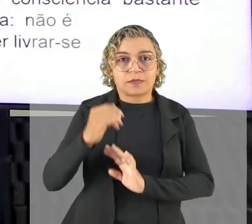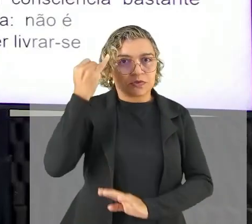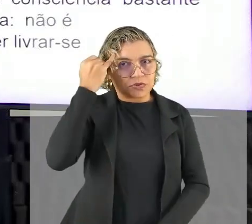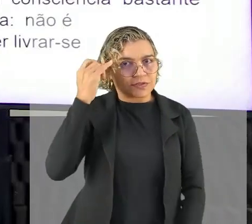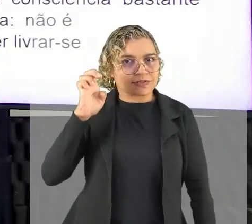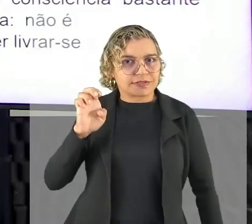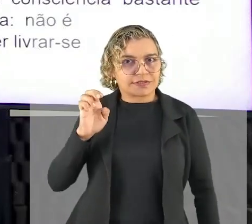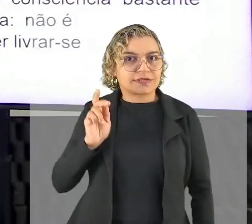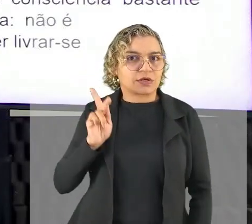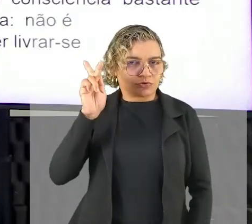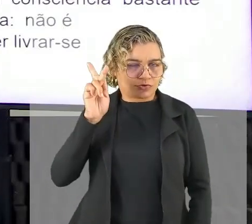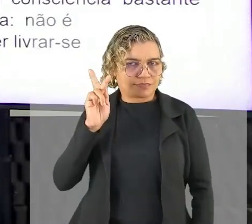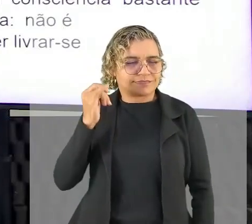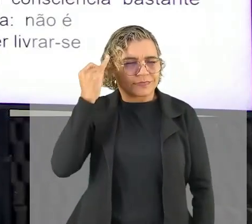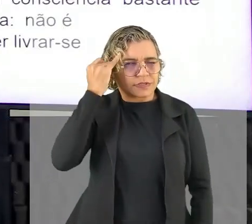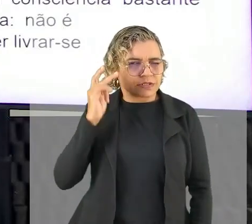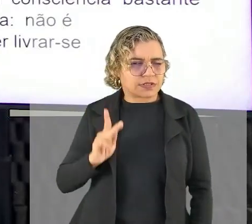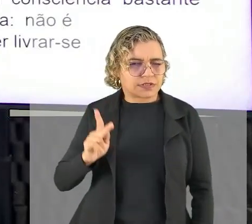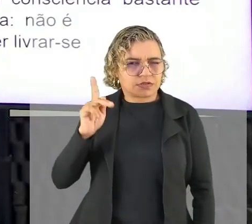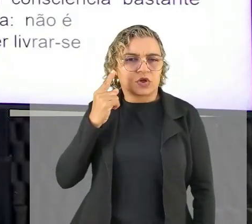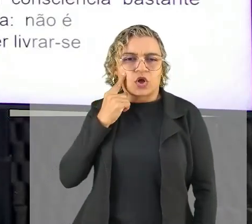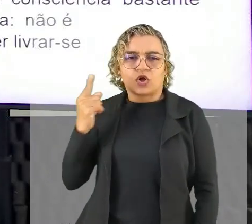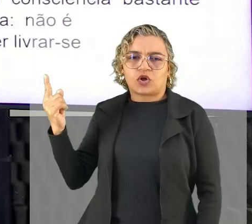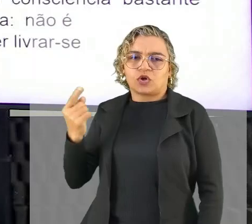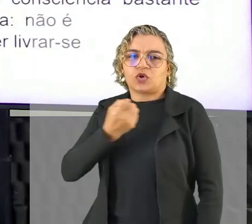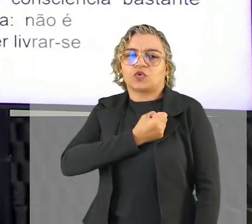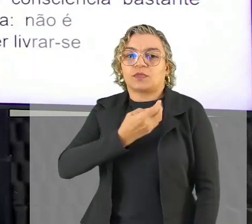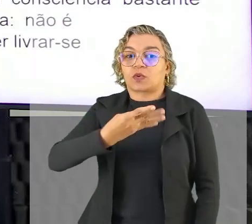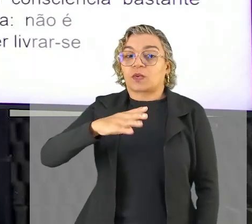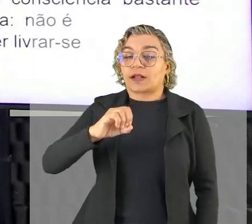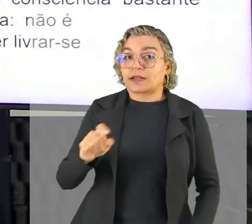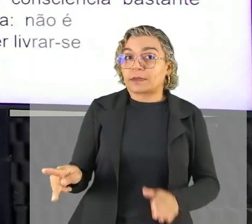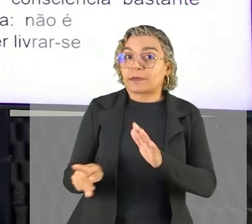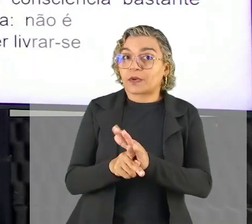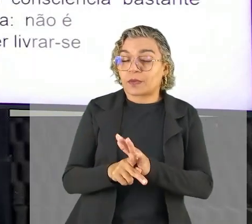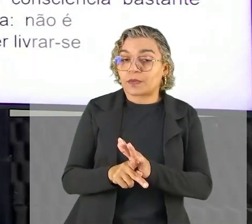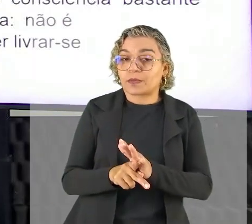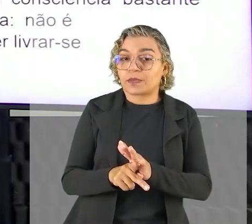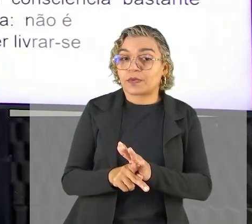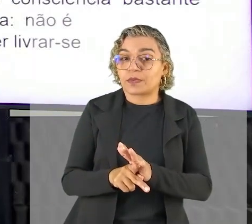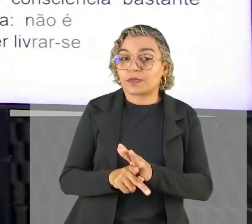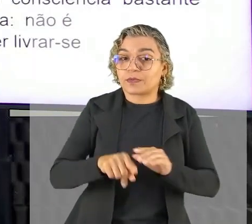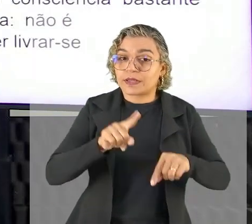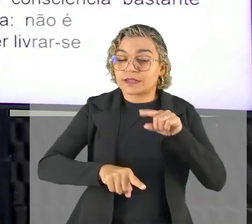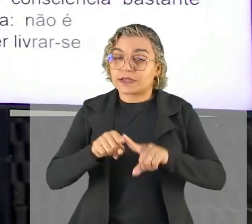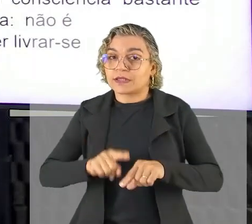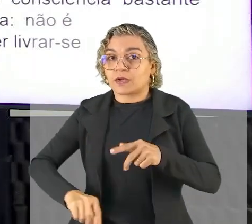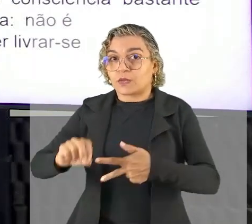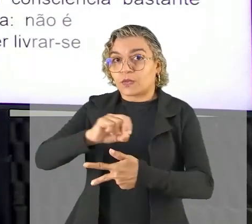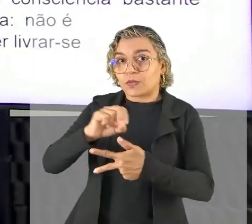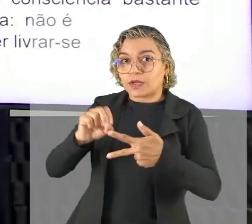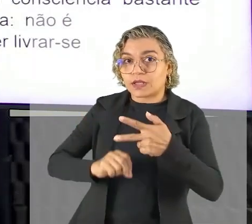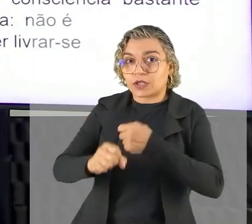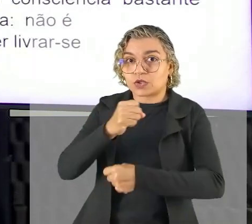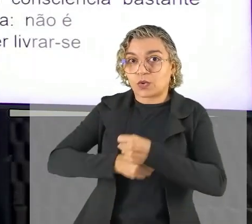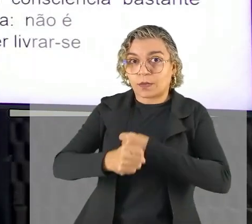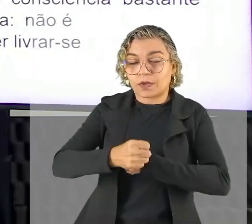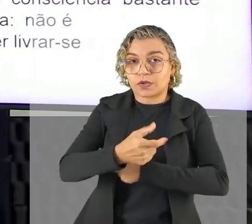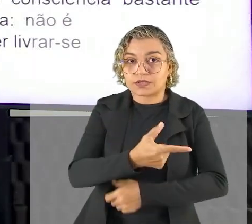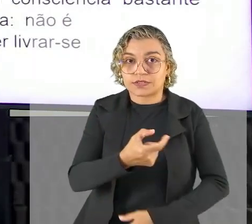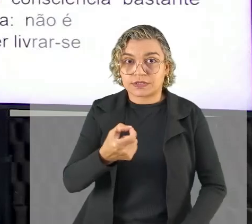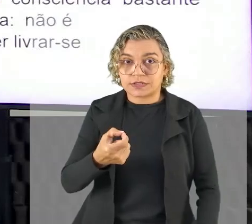Olha só, ela é a questão de número 40 do nosso material e é uma questão do Enem de